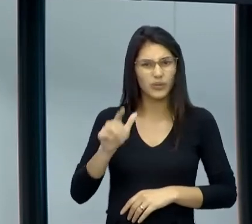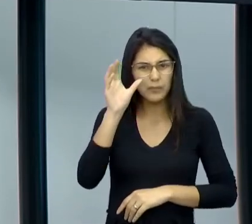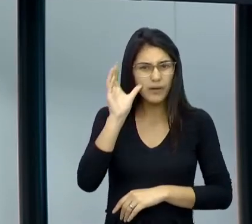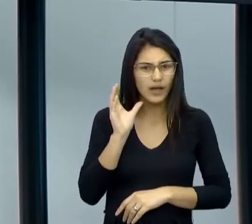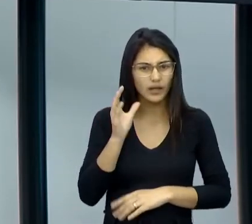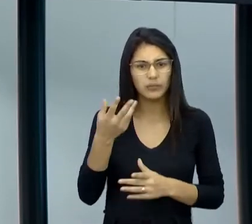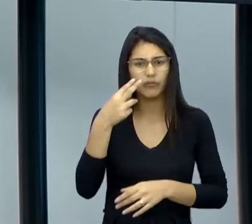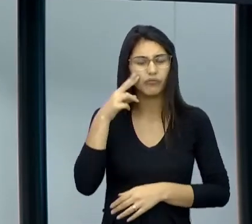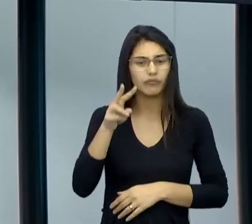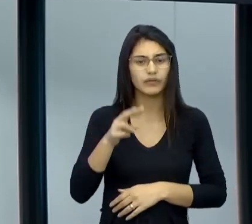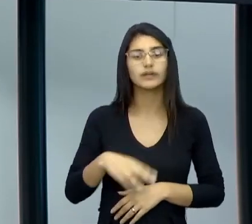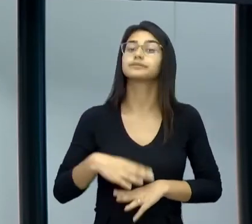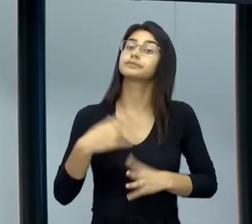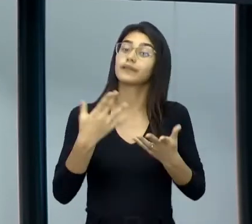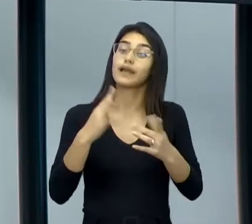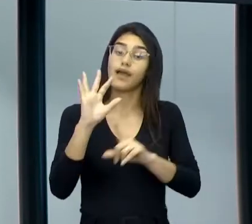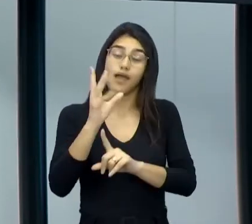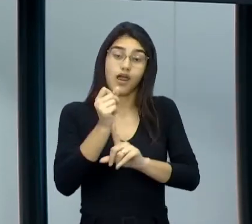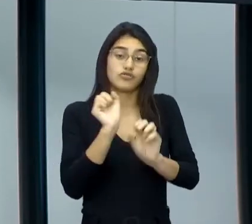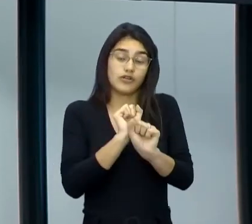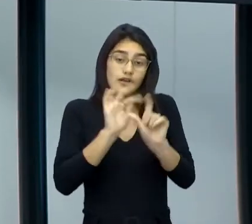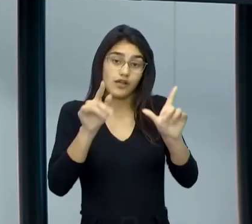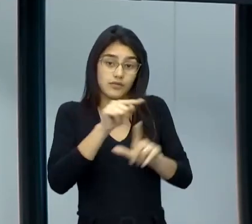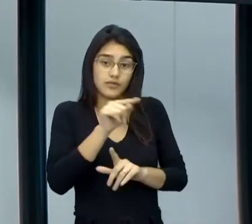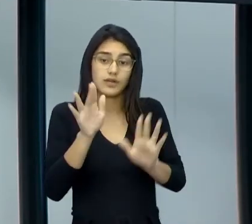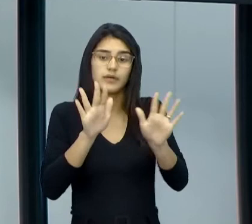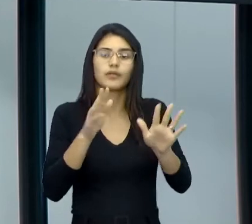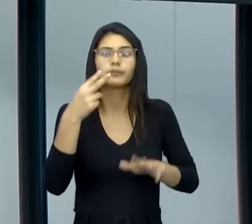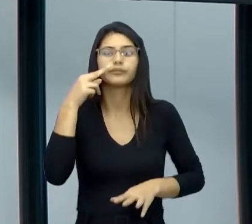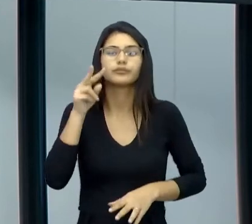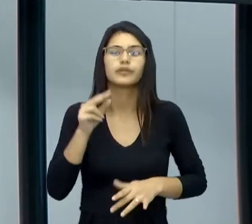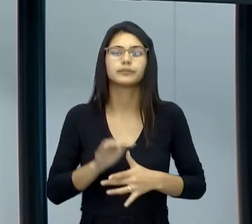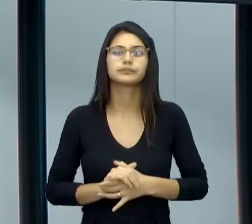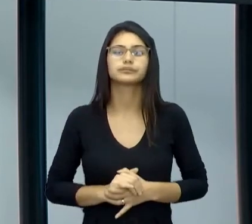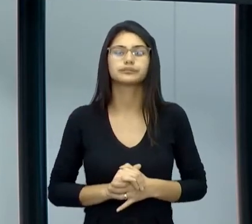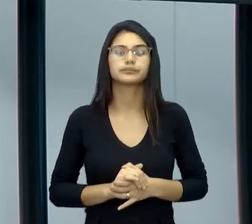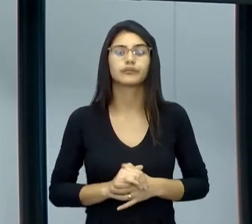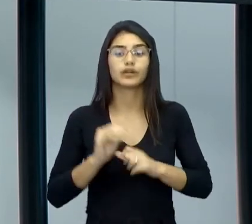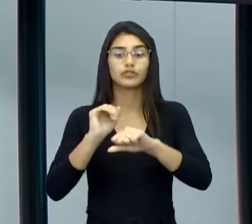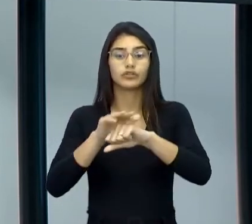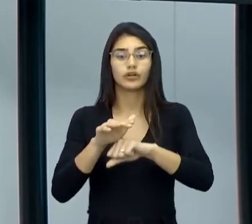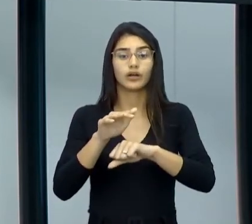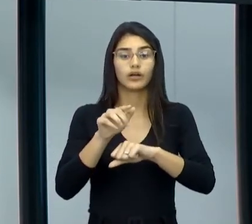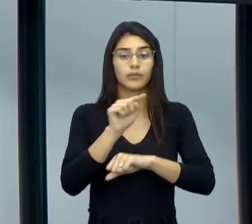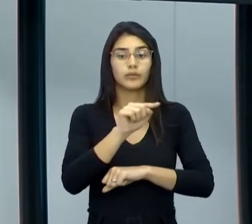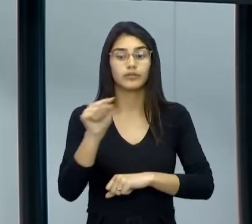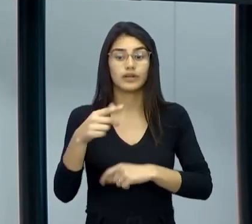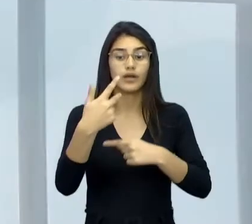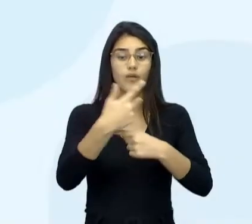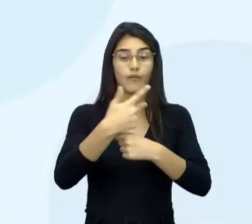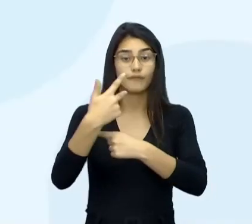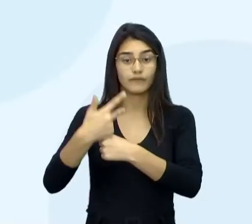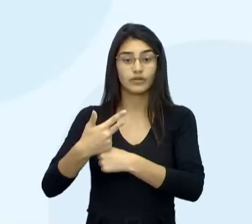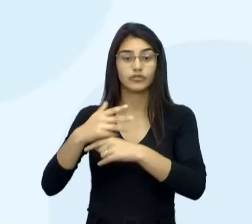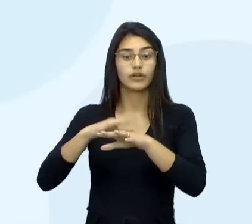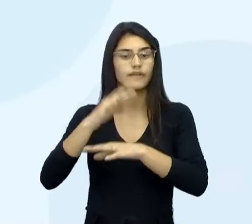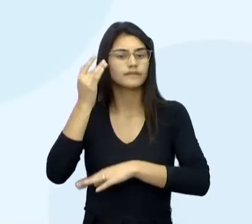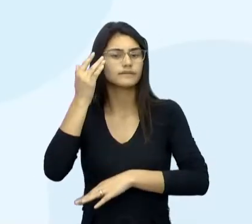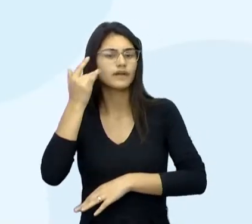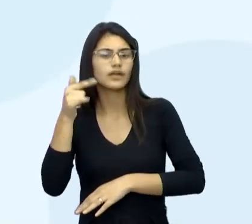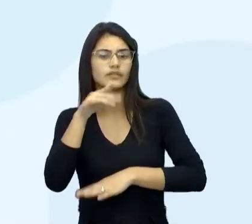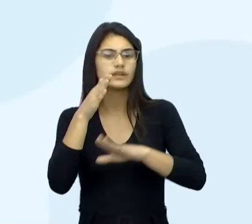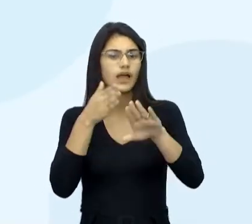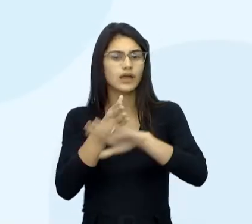vi. Bom, a arte ficou evidente para você aí. Mas agora vamos puxar aqui, ó. Eu vou indicar para você um vídeo que é facinho de